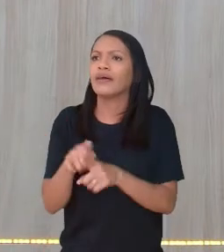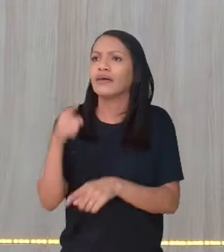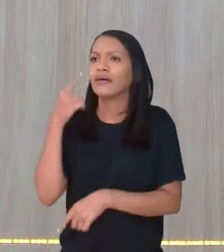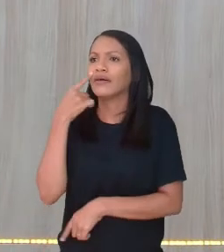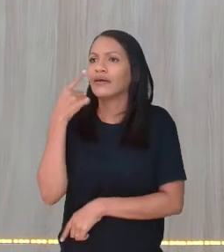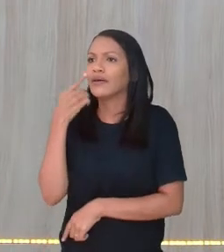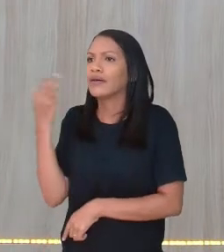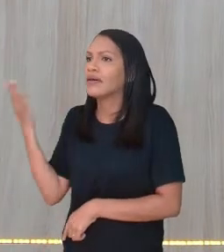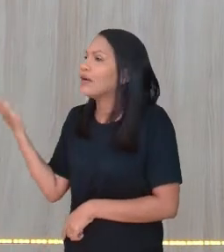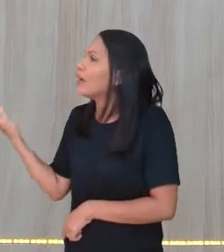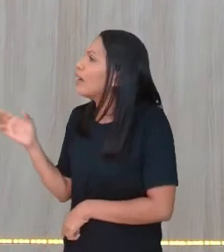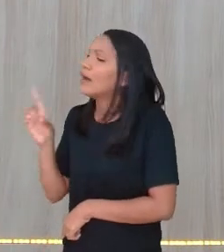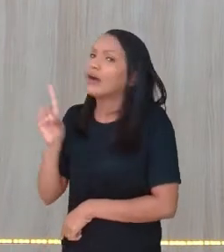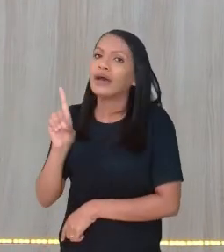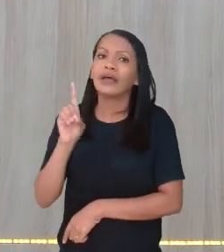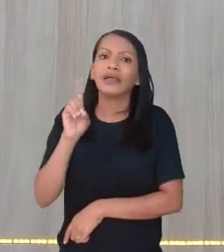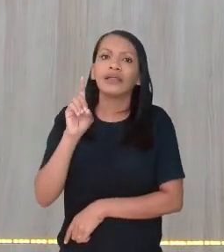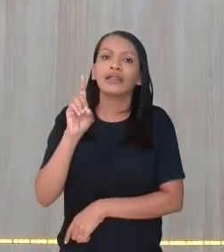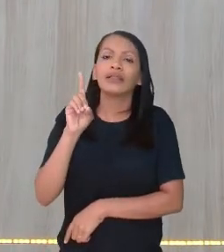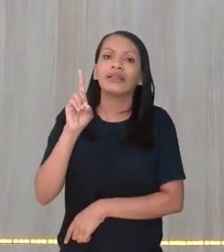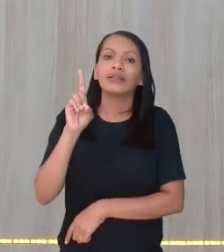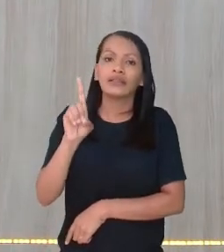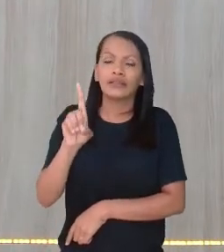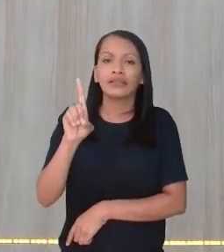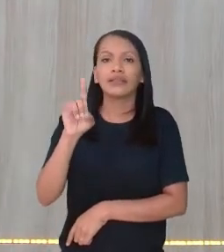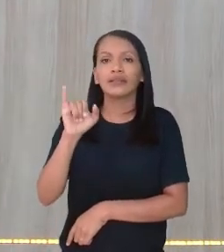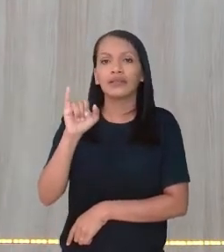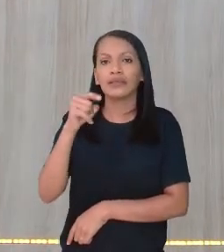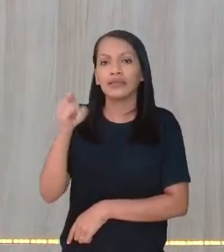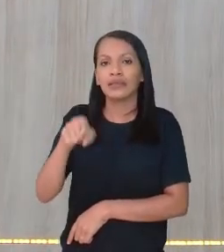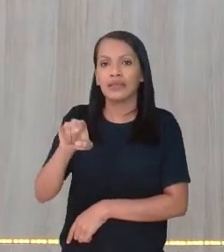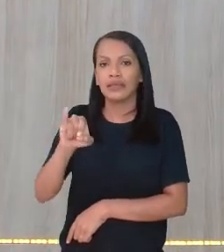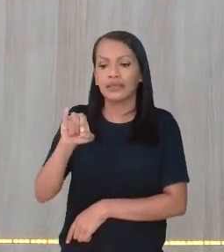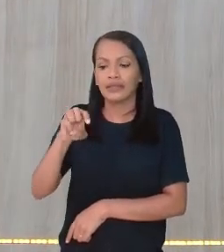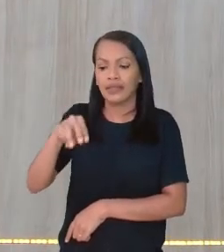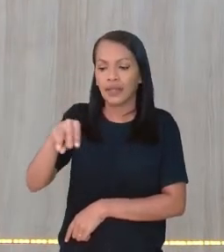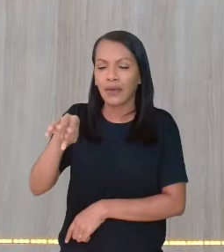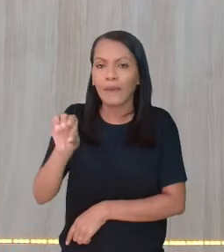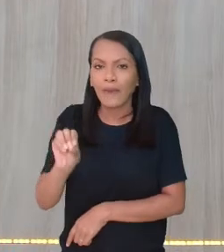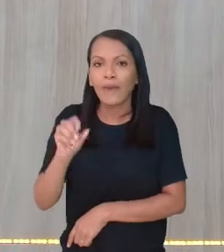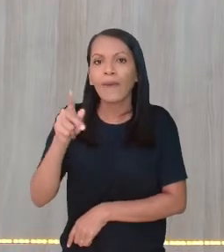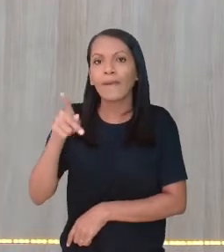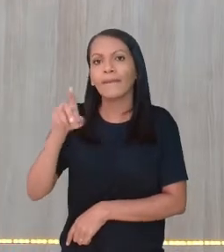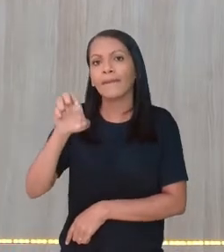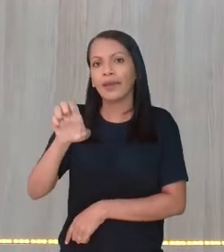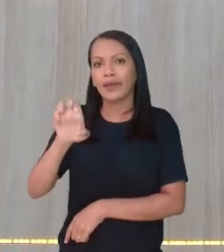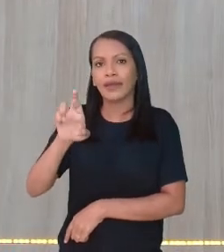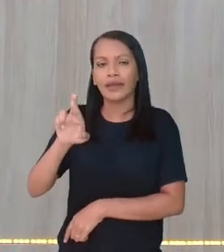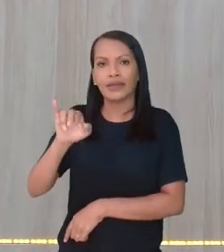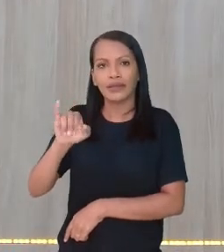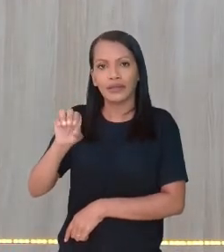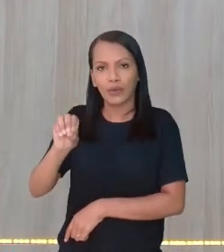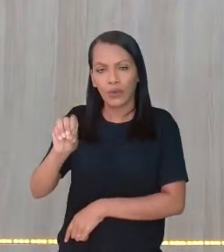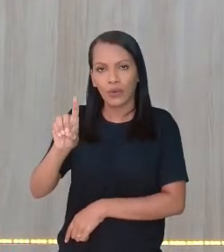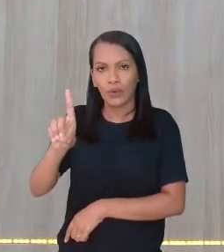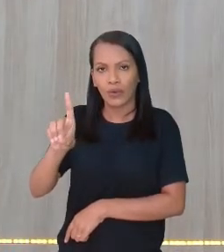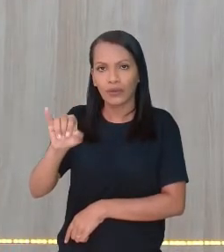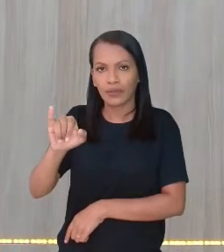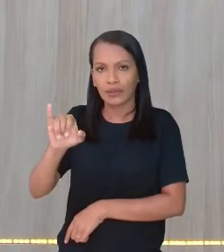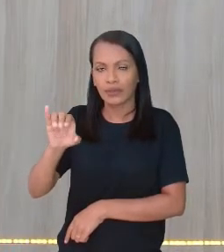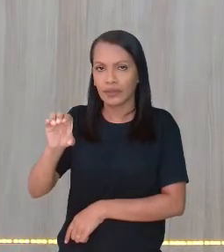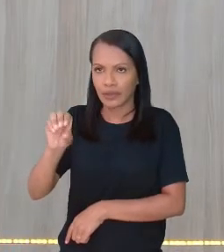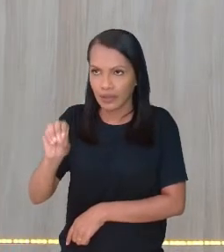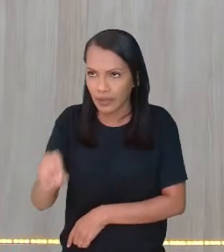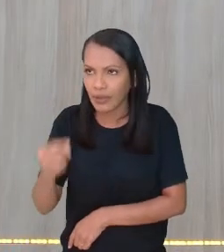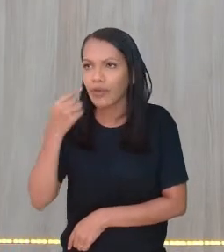decimal, mas depois da vírgula aí aparece um número aí se repetindo infinitas vezes, tá? E a gente tem também